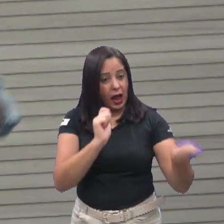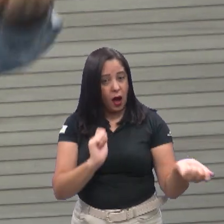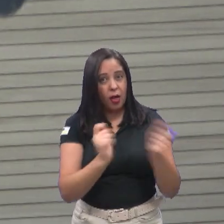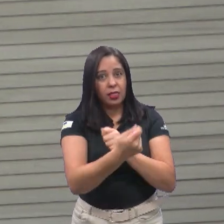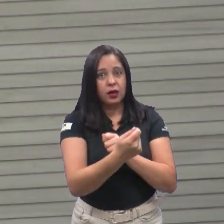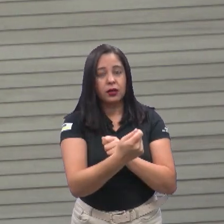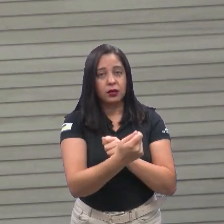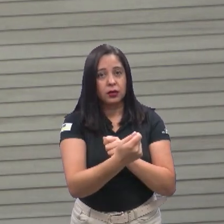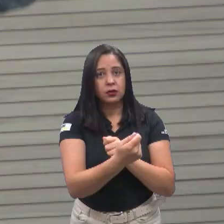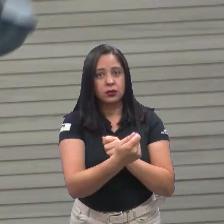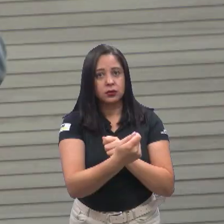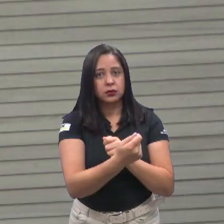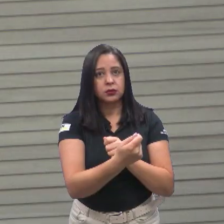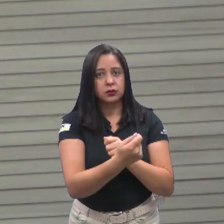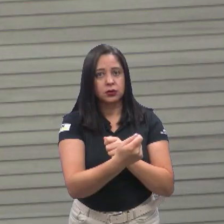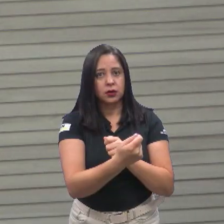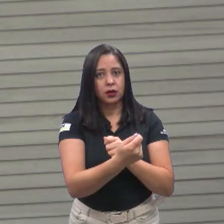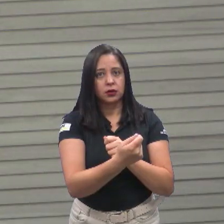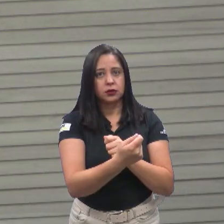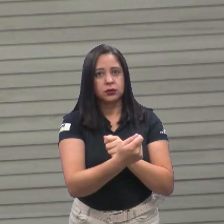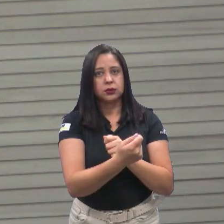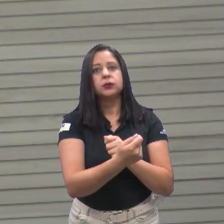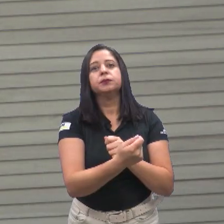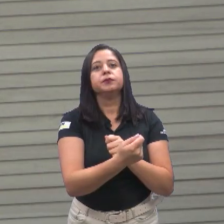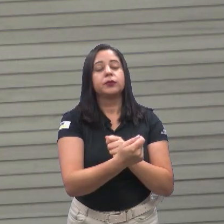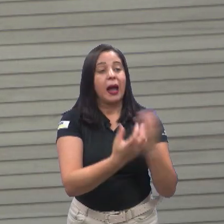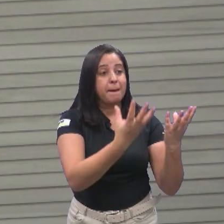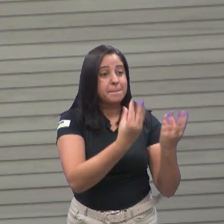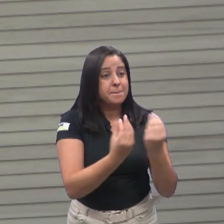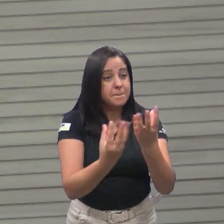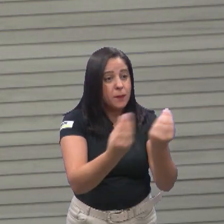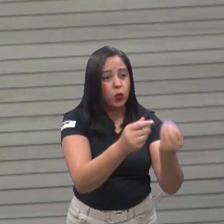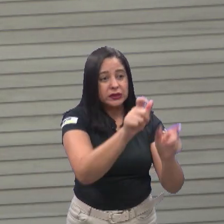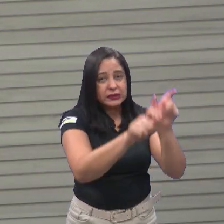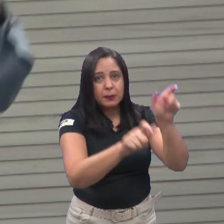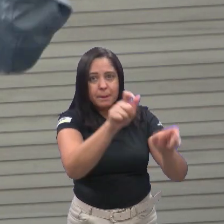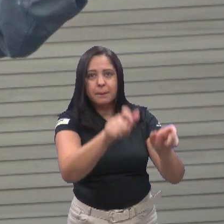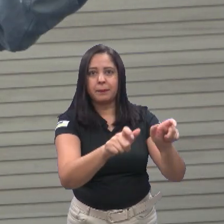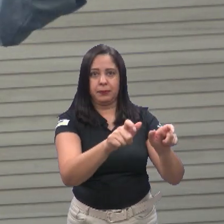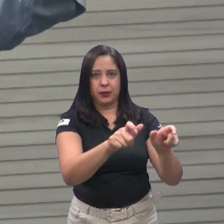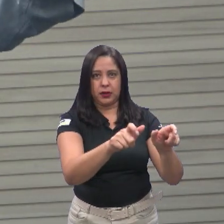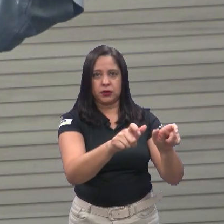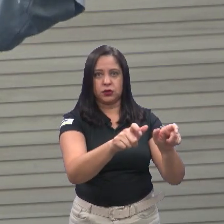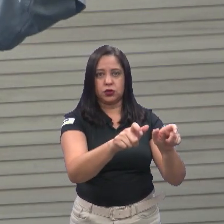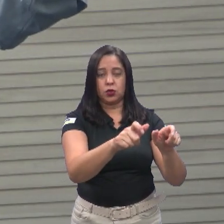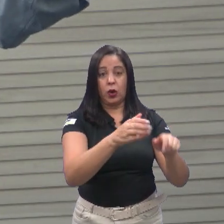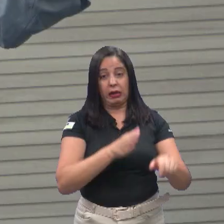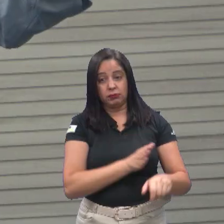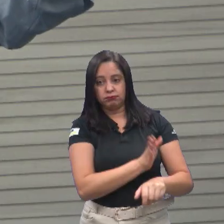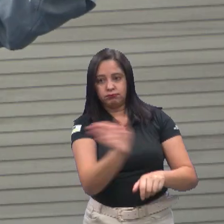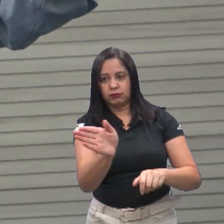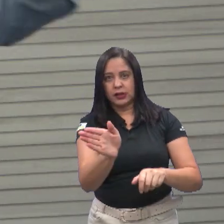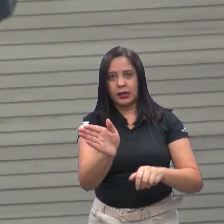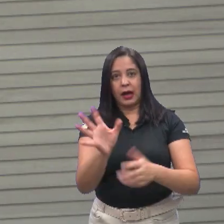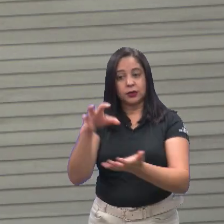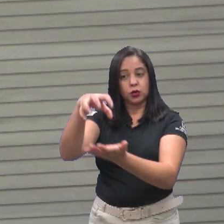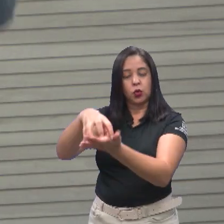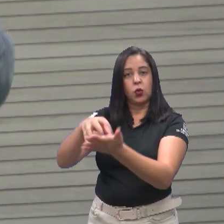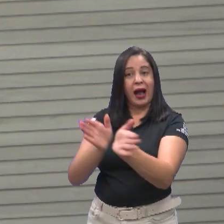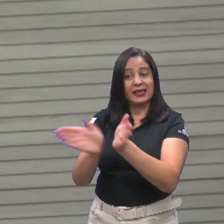presidente. Muitos dessas pessoas que procuram o acesso já